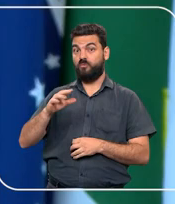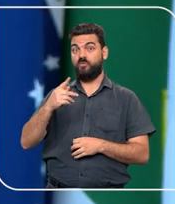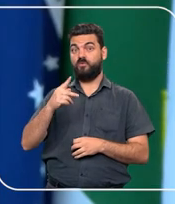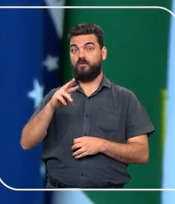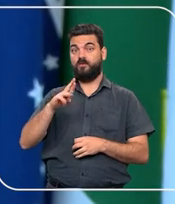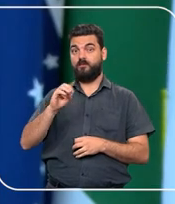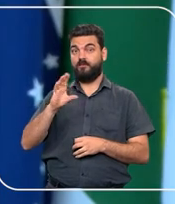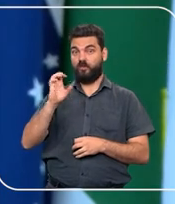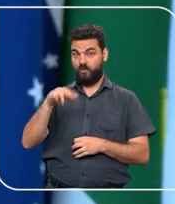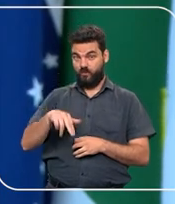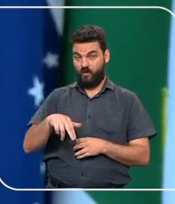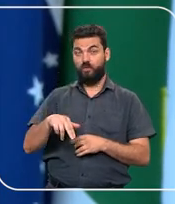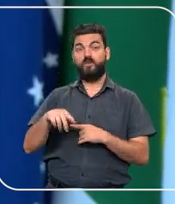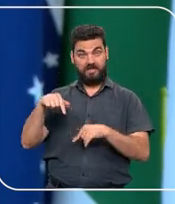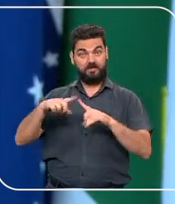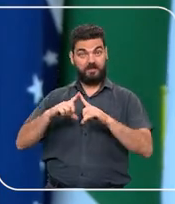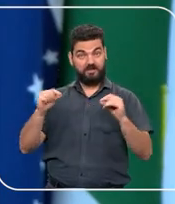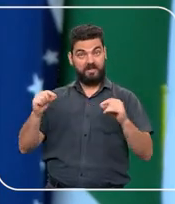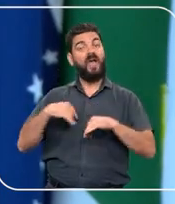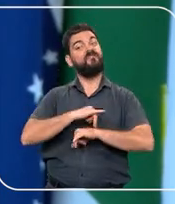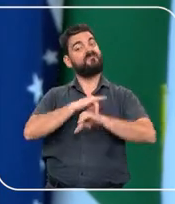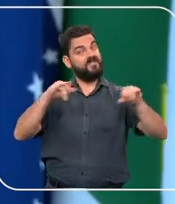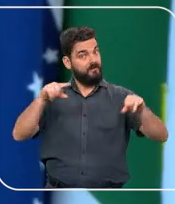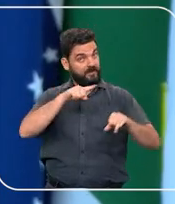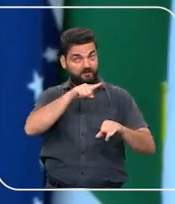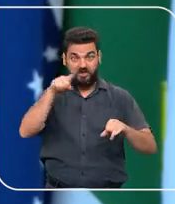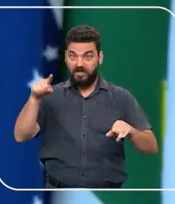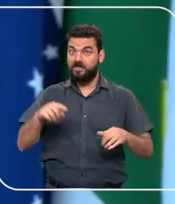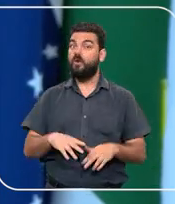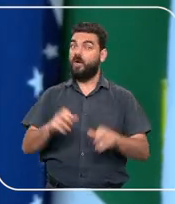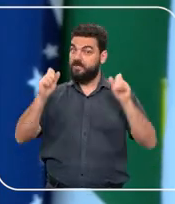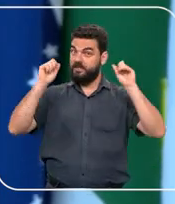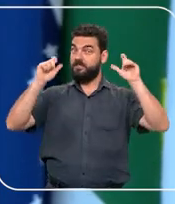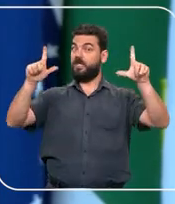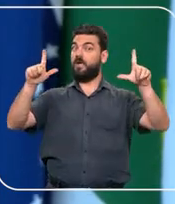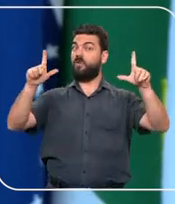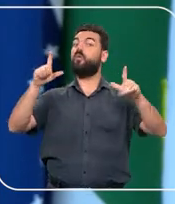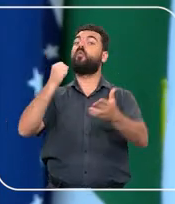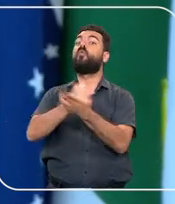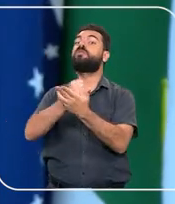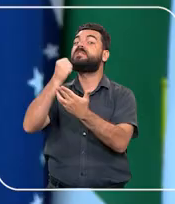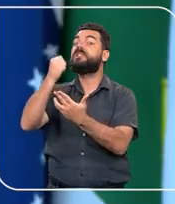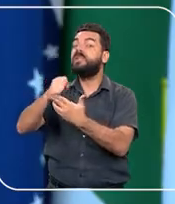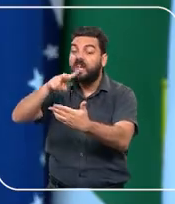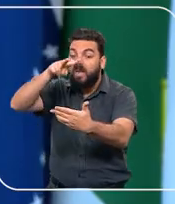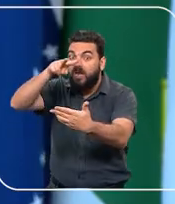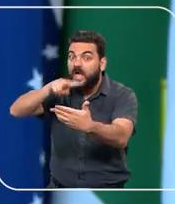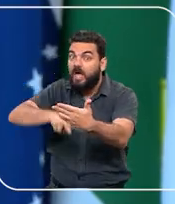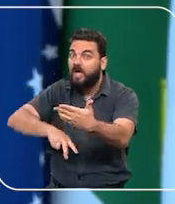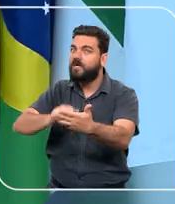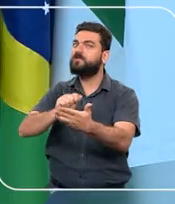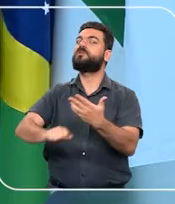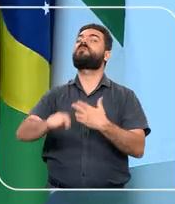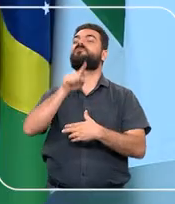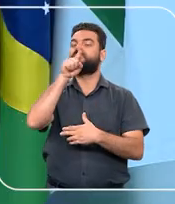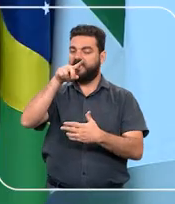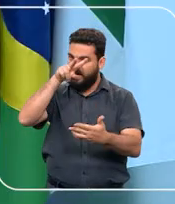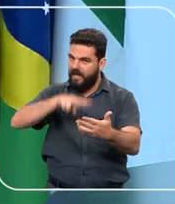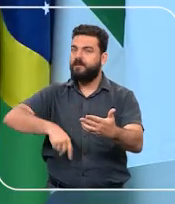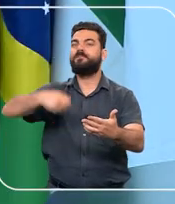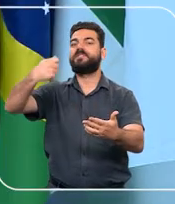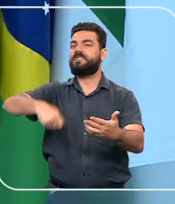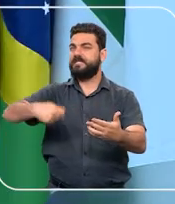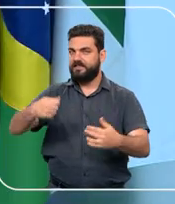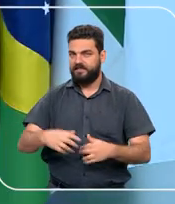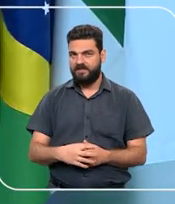diretor geral do Procon do Distrito Federal faz uma Alerta aos consumidores atenção ao contrato assinado que o consumidor